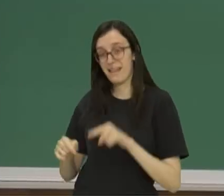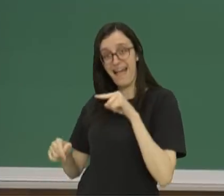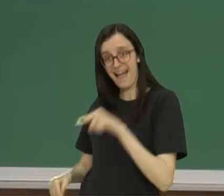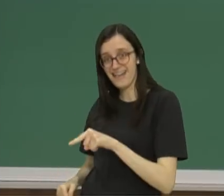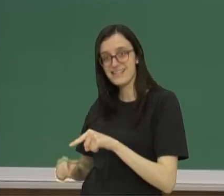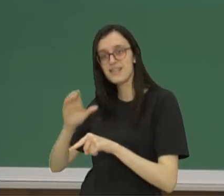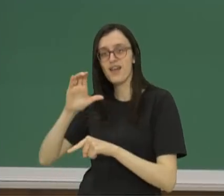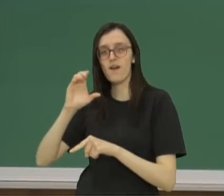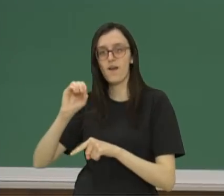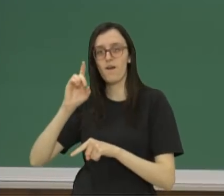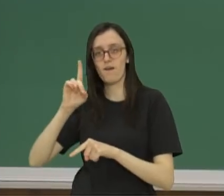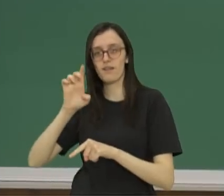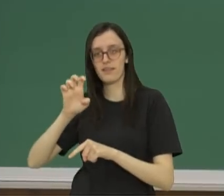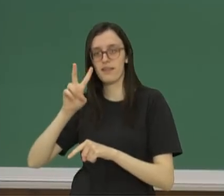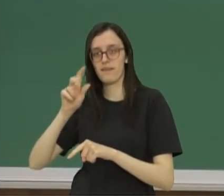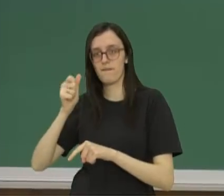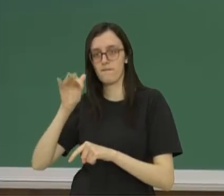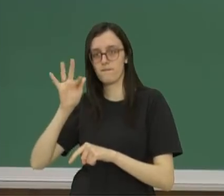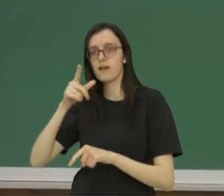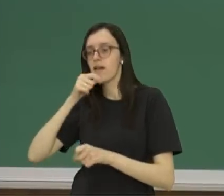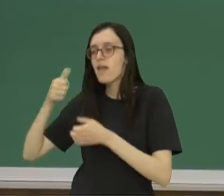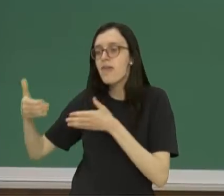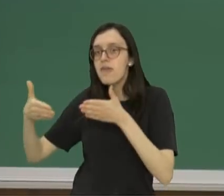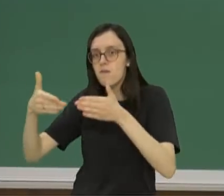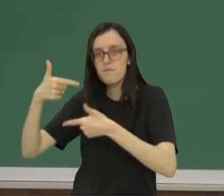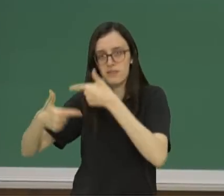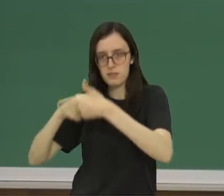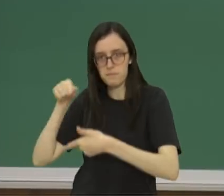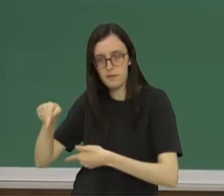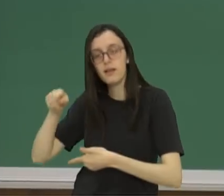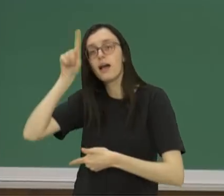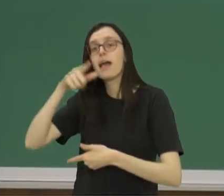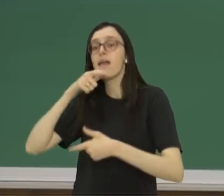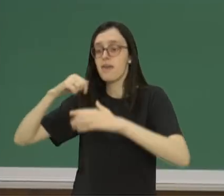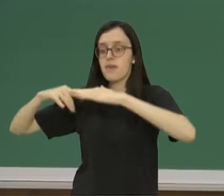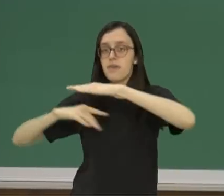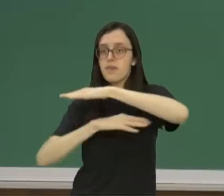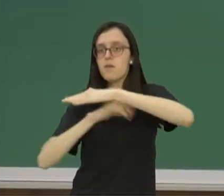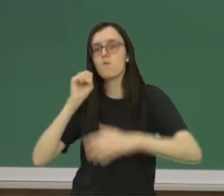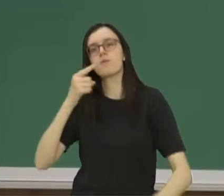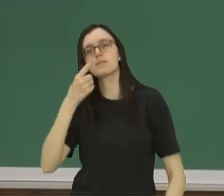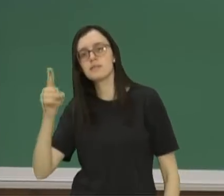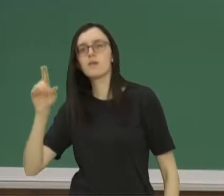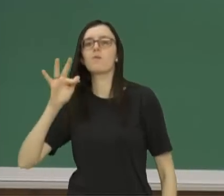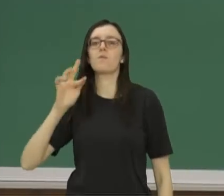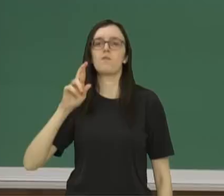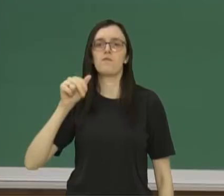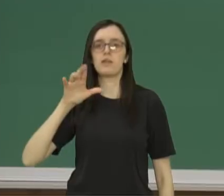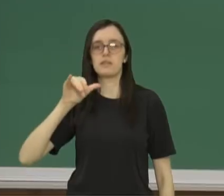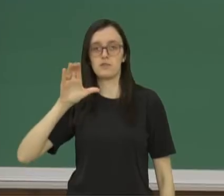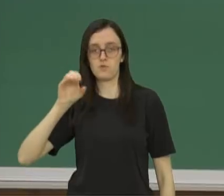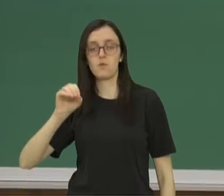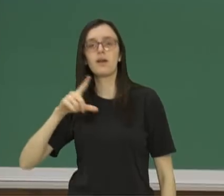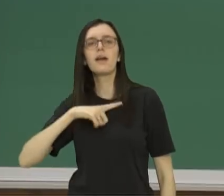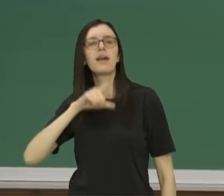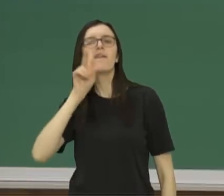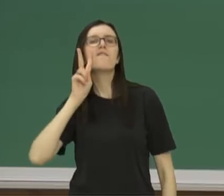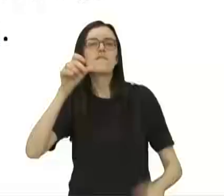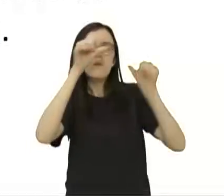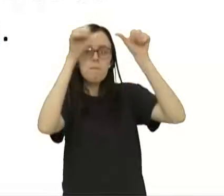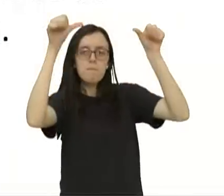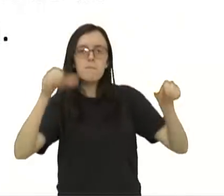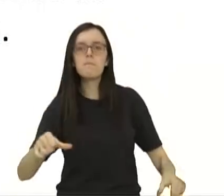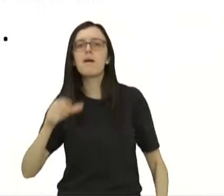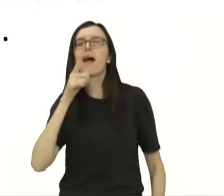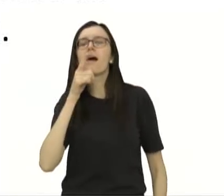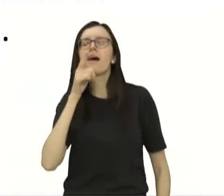que trabalha no Vale do São Francisco, é importante o Rio São Francisco para essa região. É aqui no mapa essa área verde clarinha,